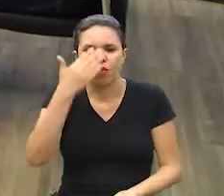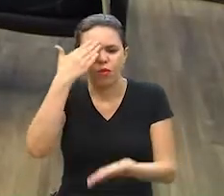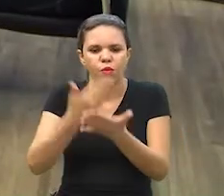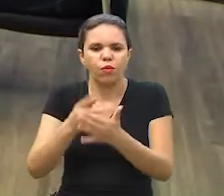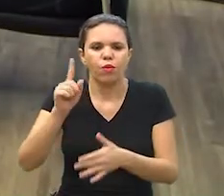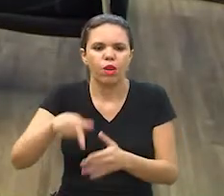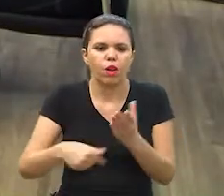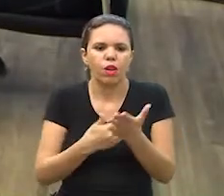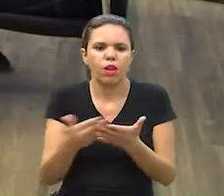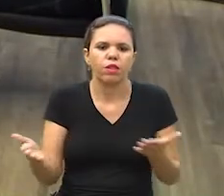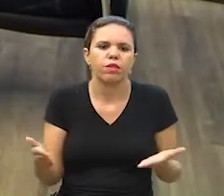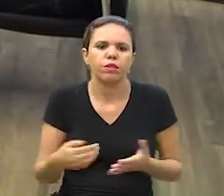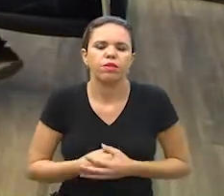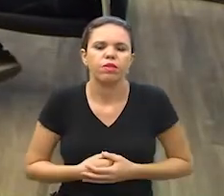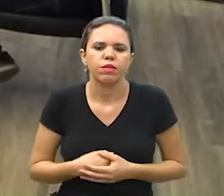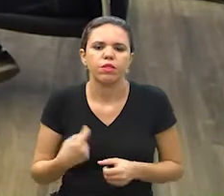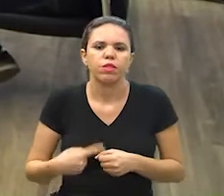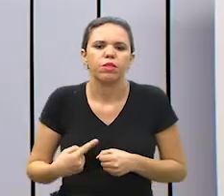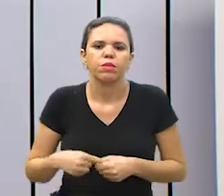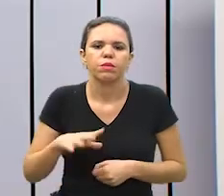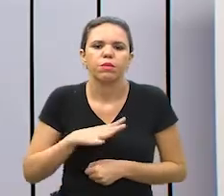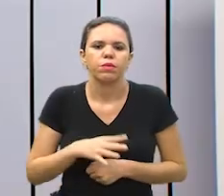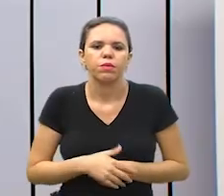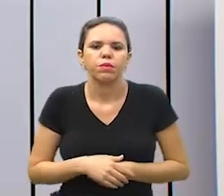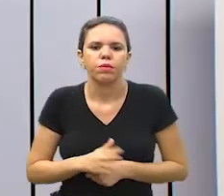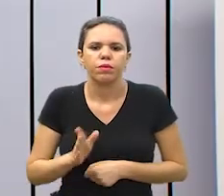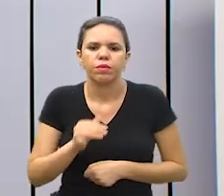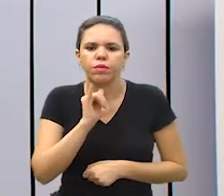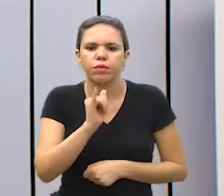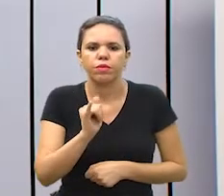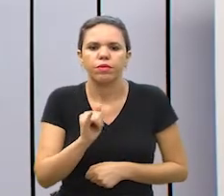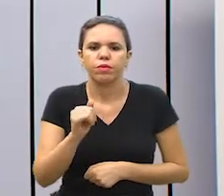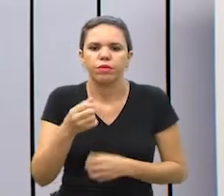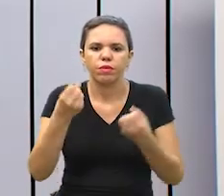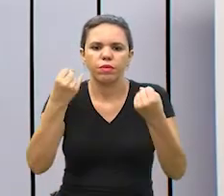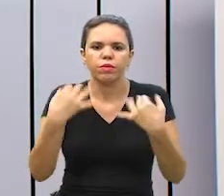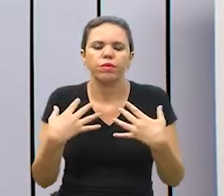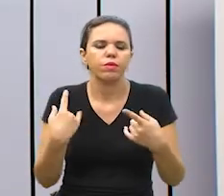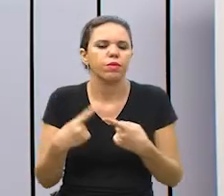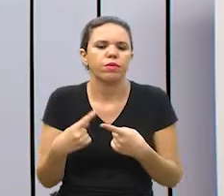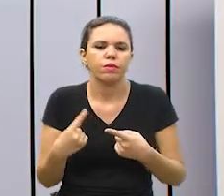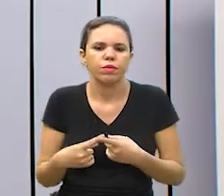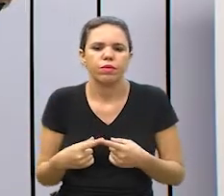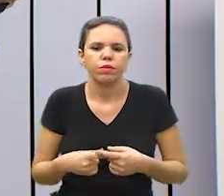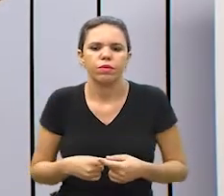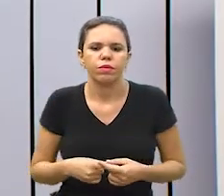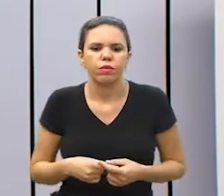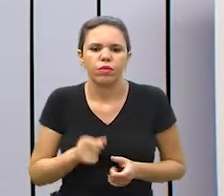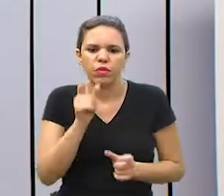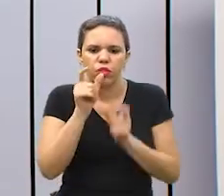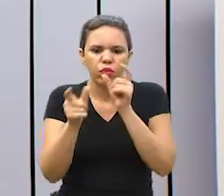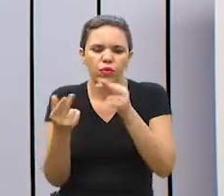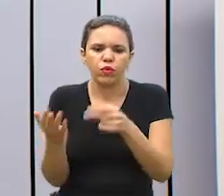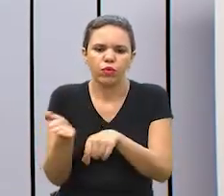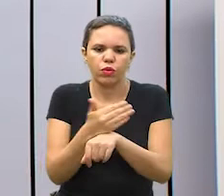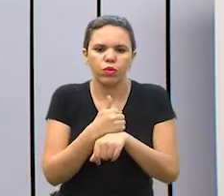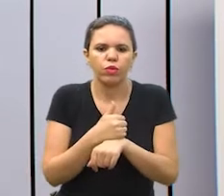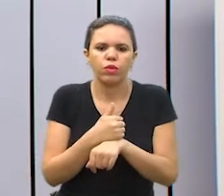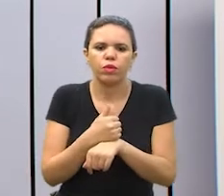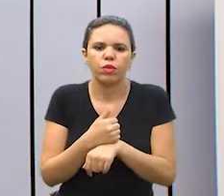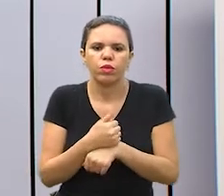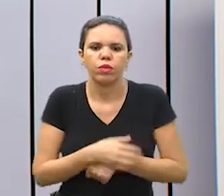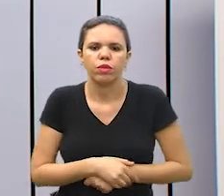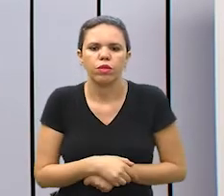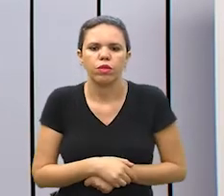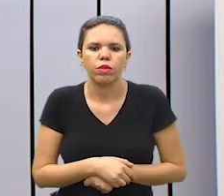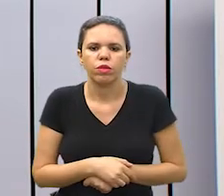que isso deva começar do município. E já vou até explicar por quê. As falas anteriores, elas